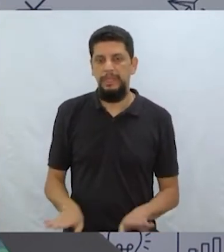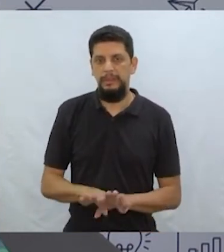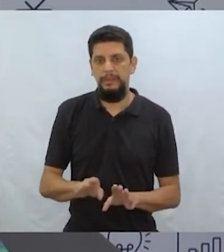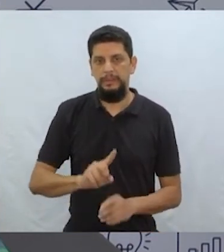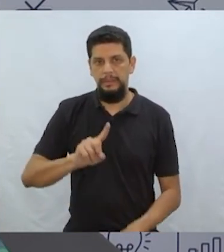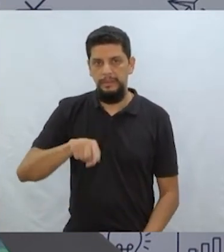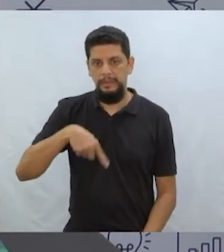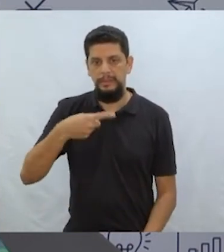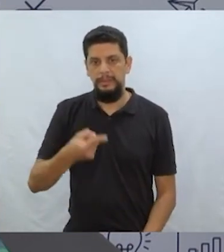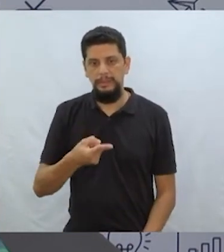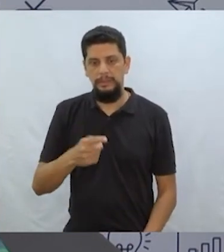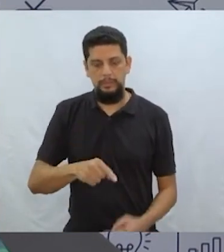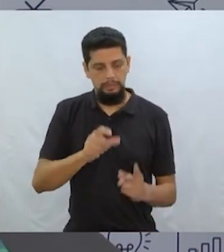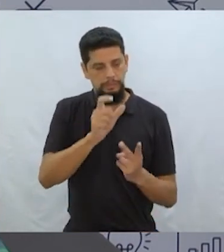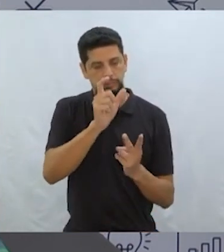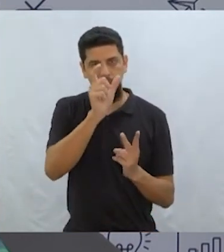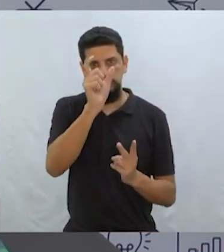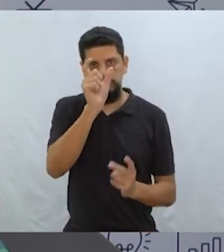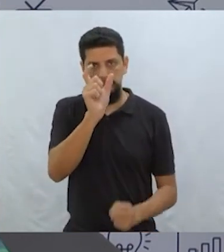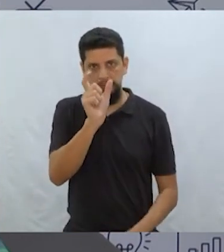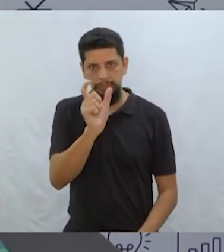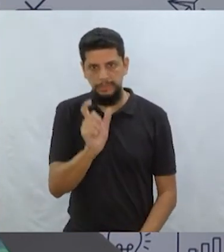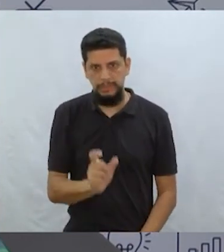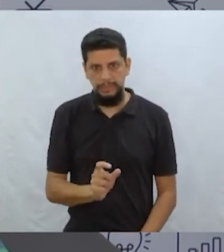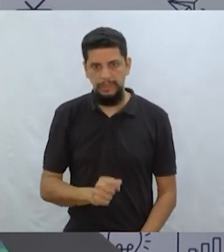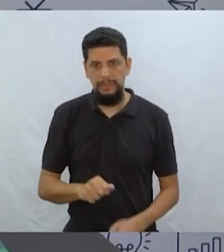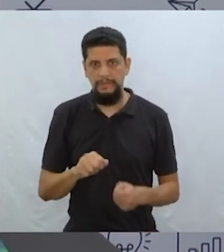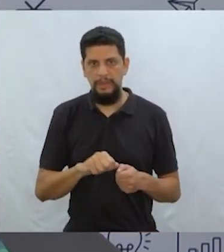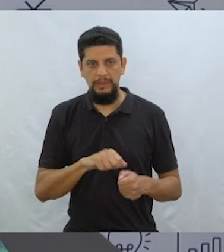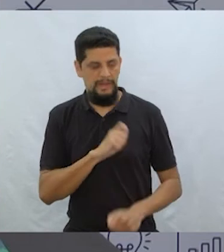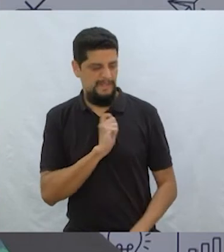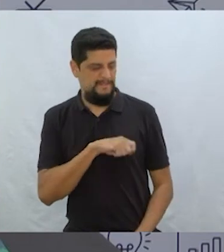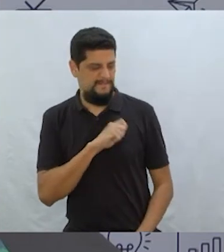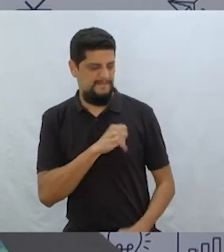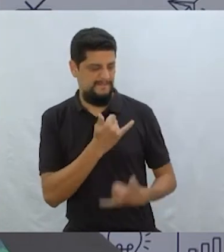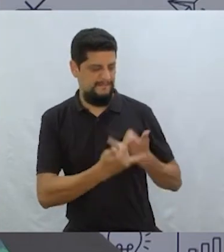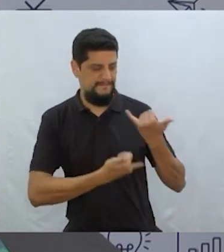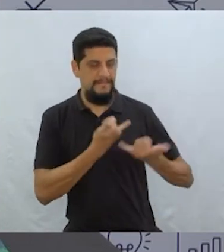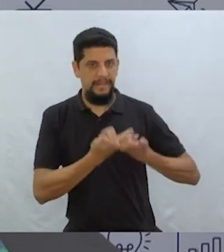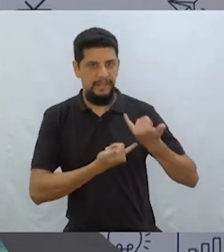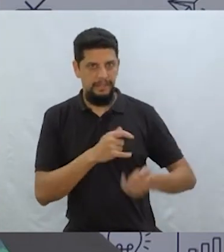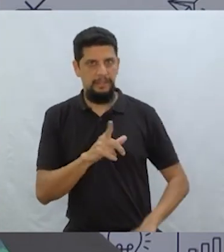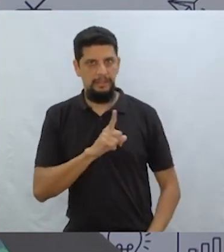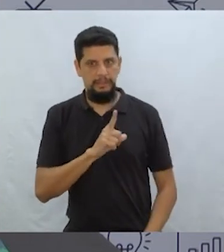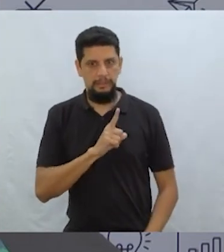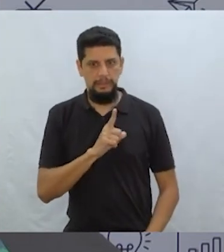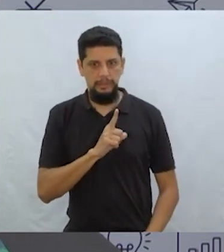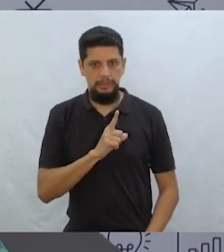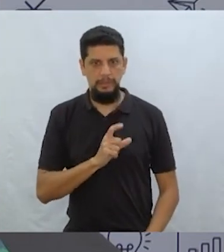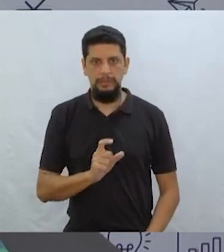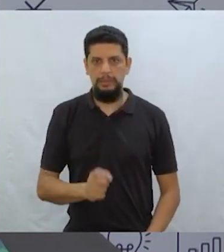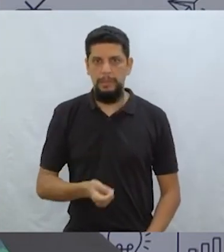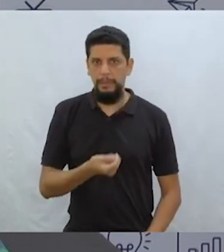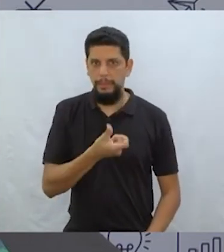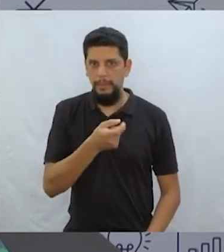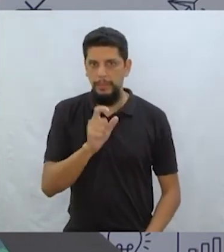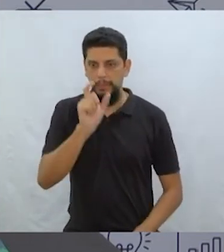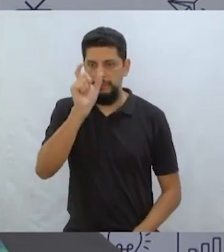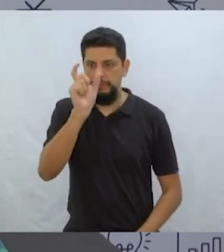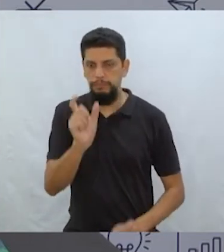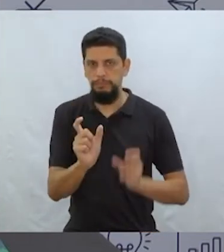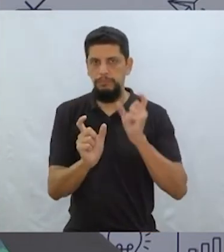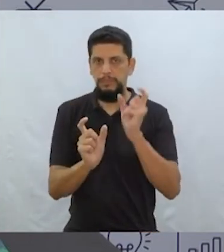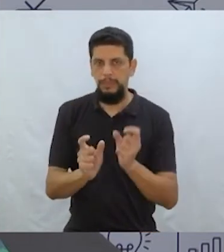todo e depois nós temos um outro personagem que é aquele que faz as brincadeiras então nós temos sim poucos